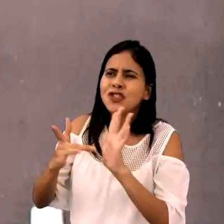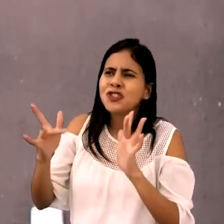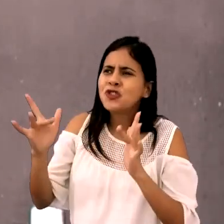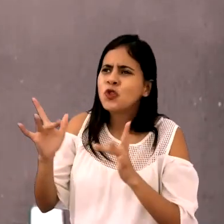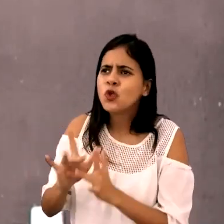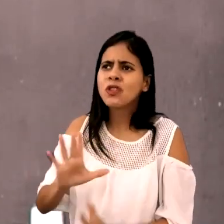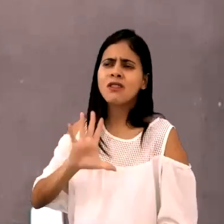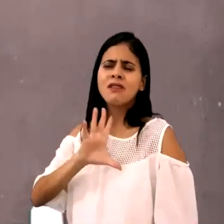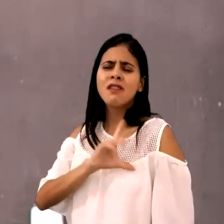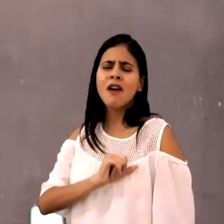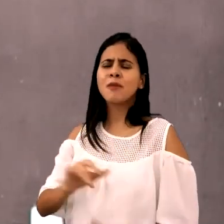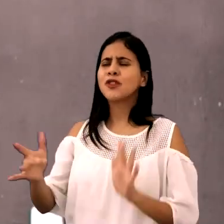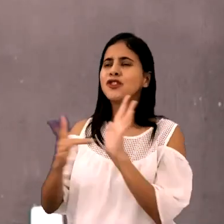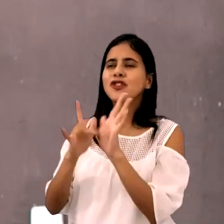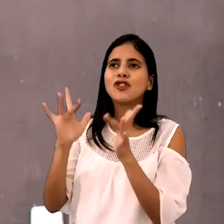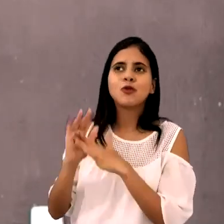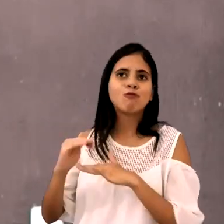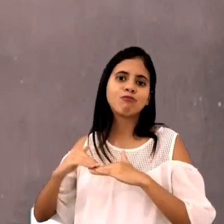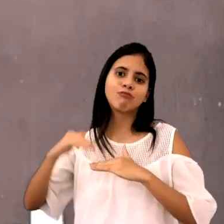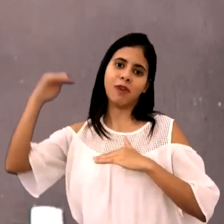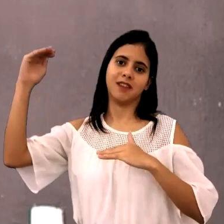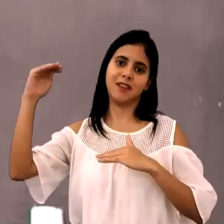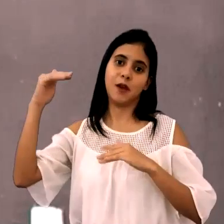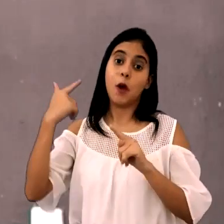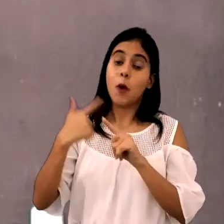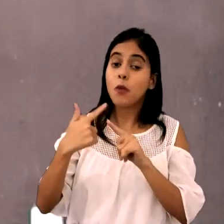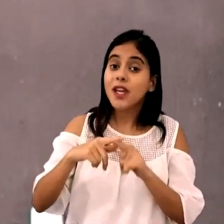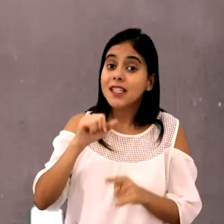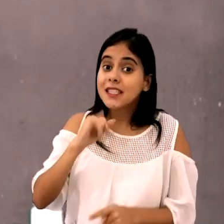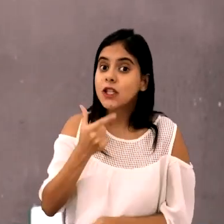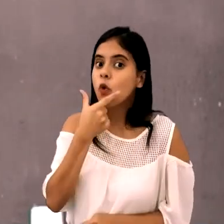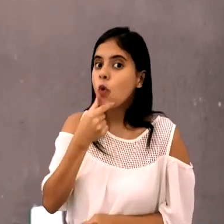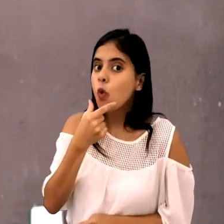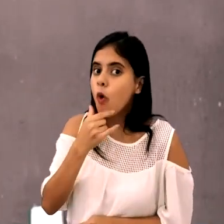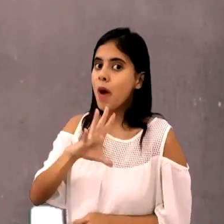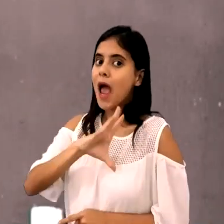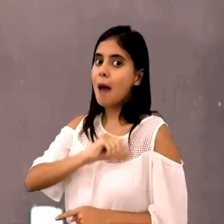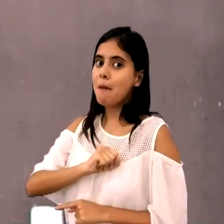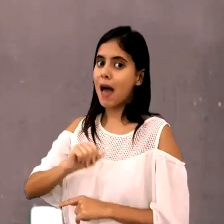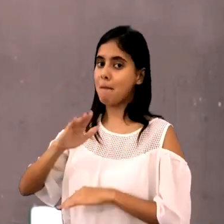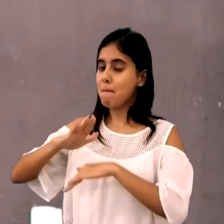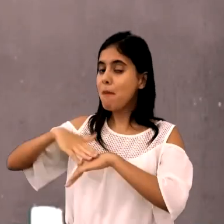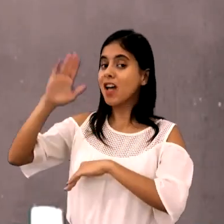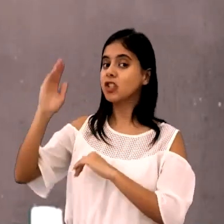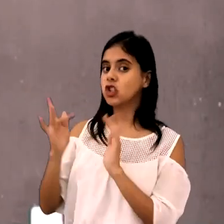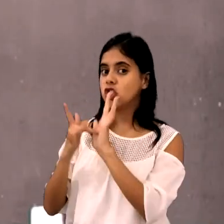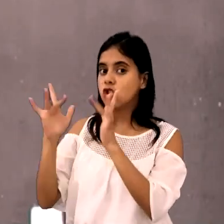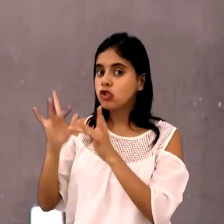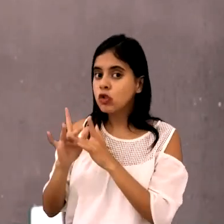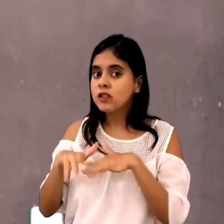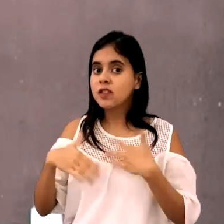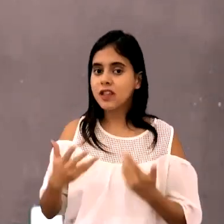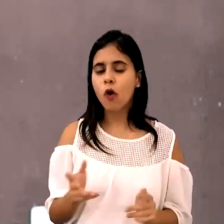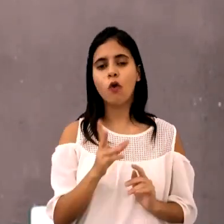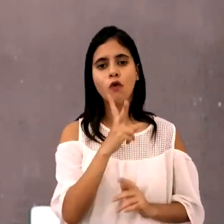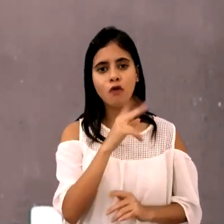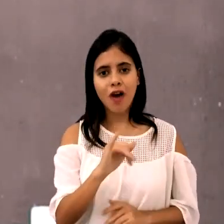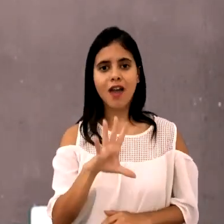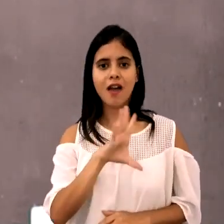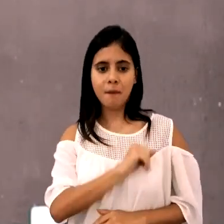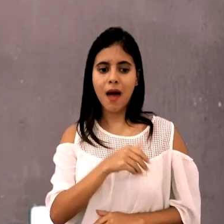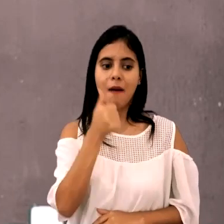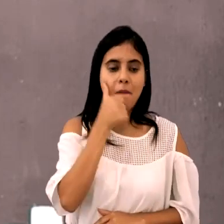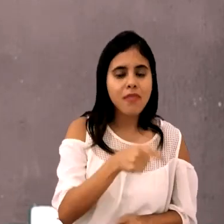que ele ame Jesus mais do que você. Sabe por quê? Porque se ele amar Jesus tanto assim, com certeza ele vai te amar.